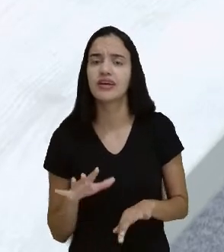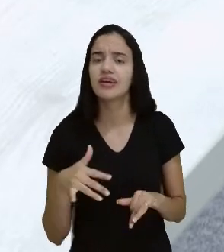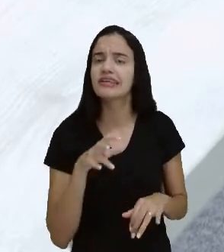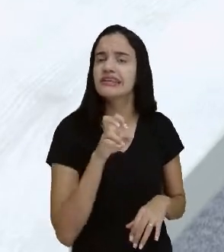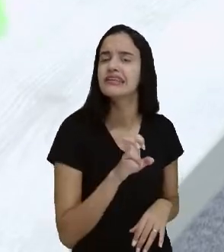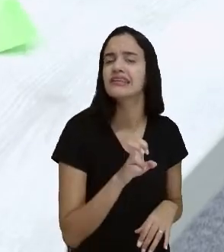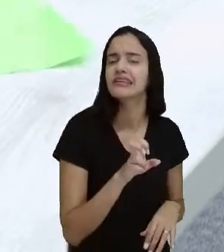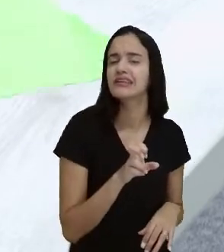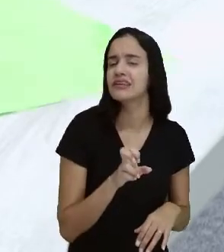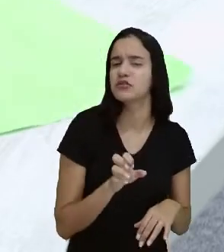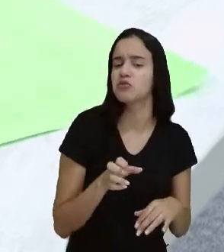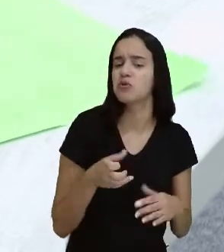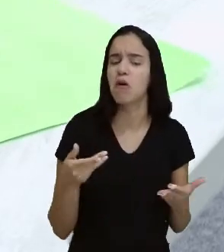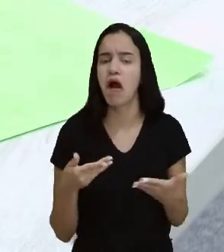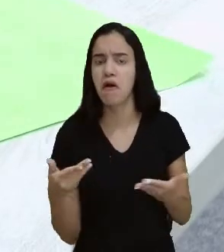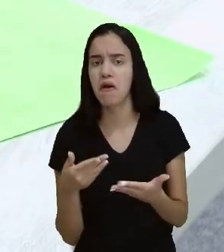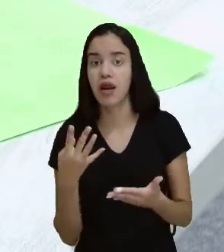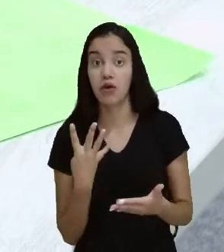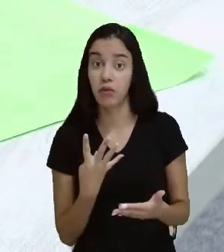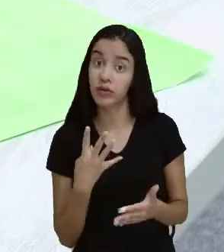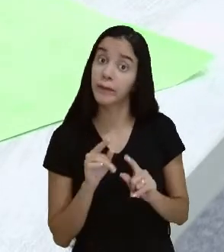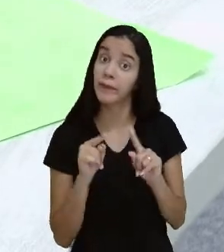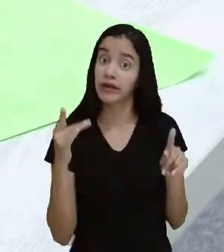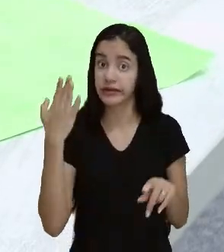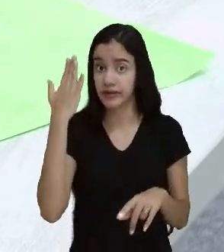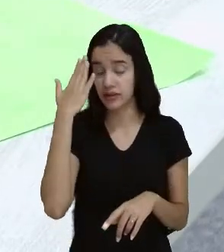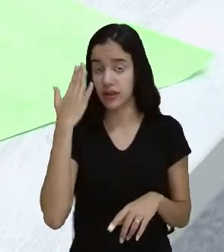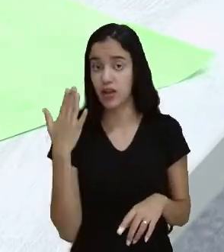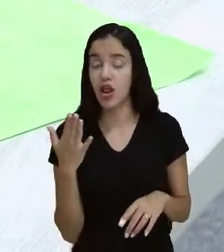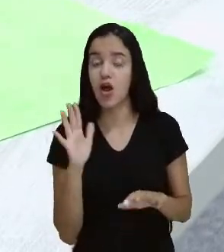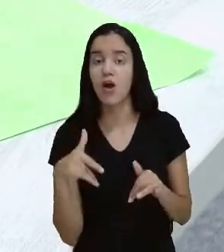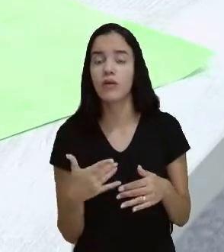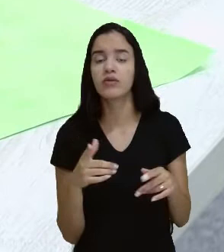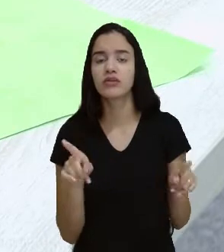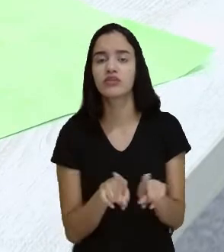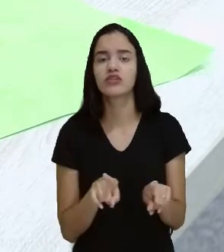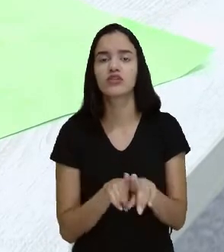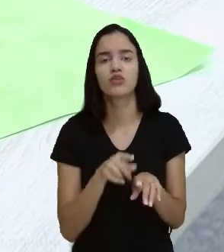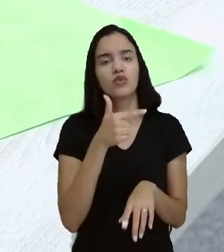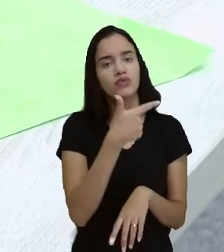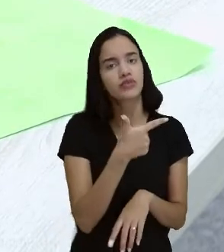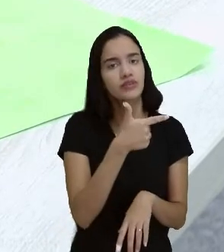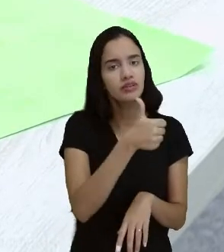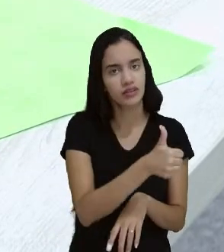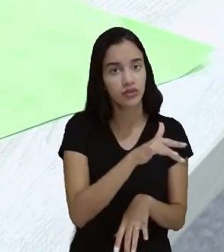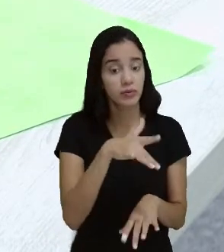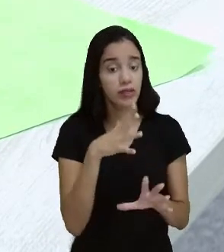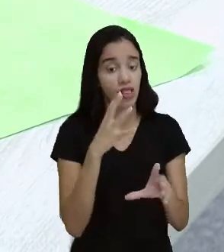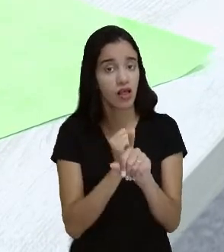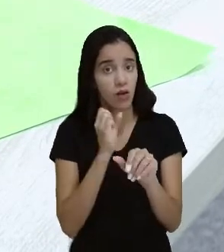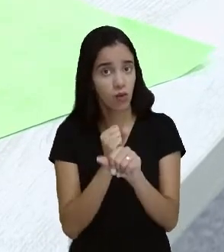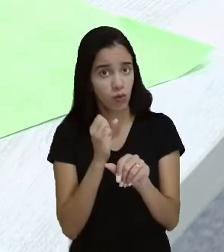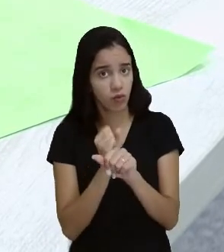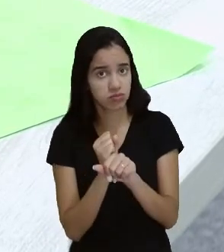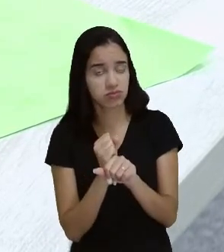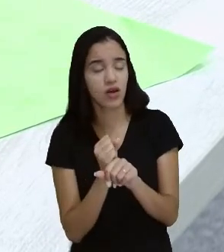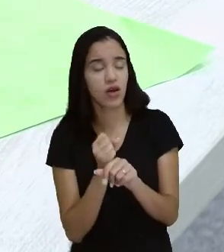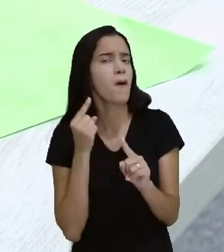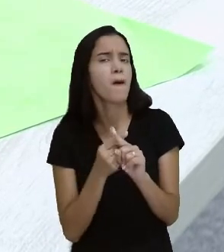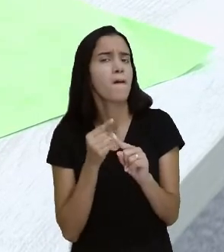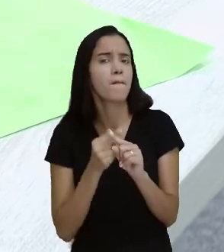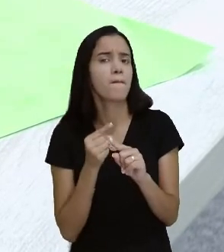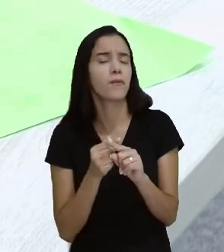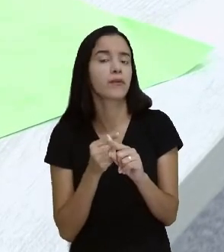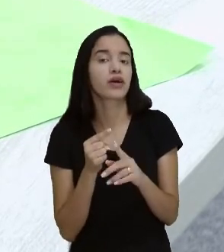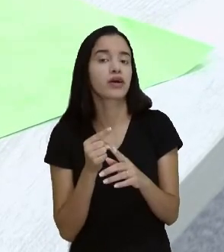mas entendam. Quando eu faço isso, eu estou considerando que o 21 também está na contagem, porque a